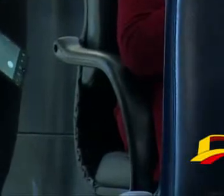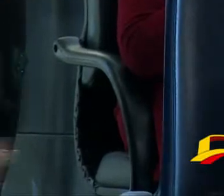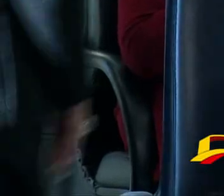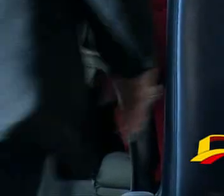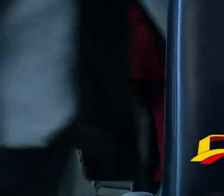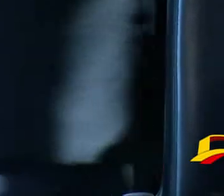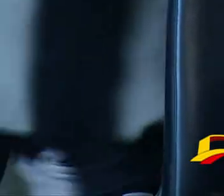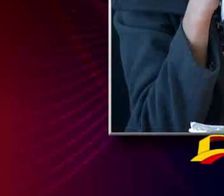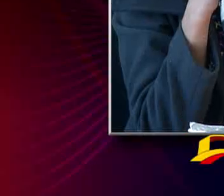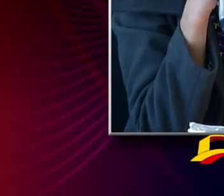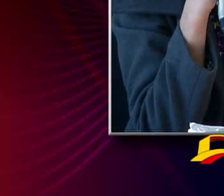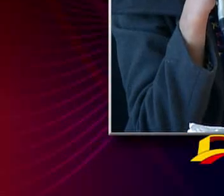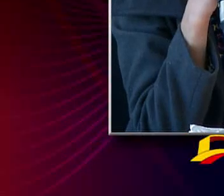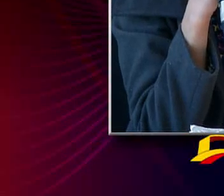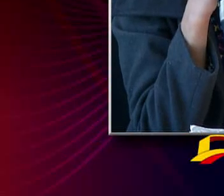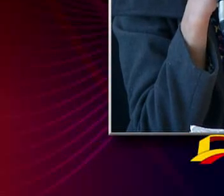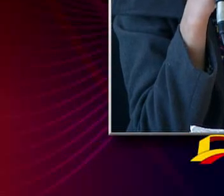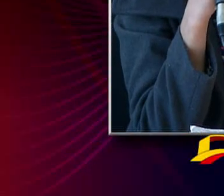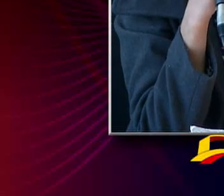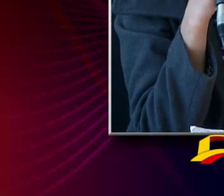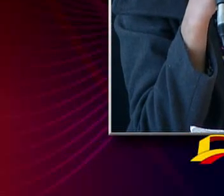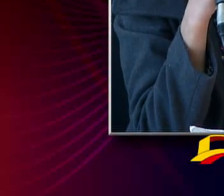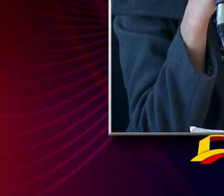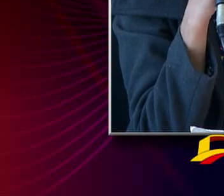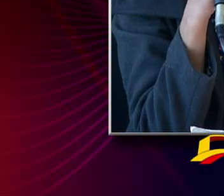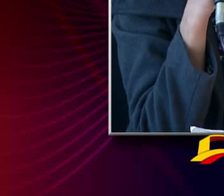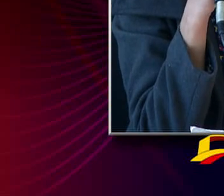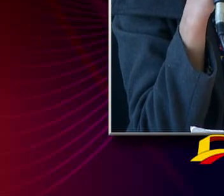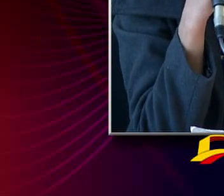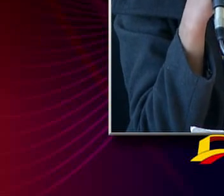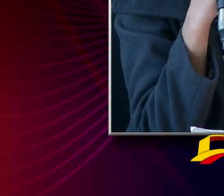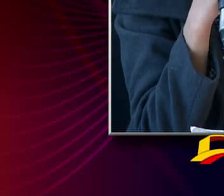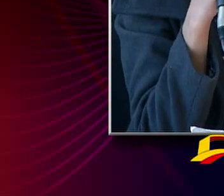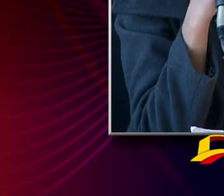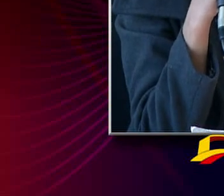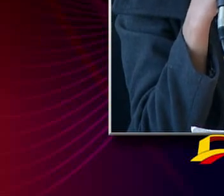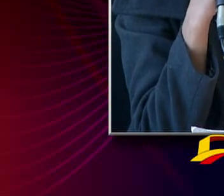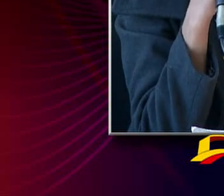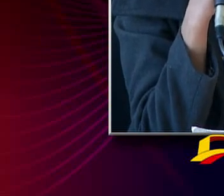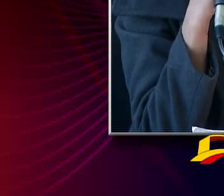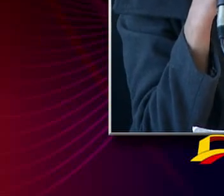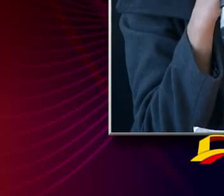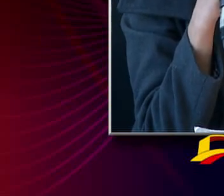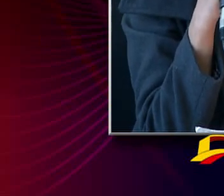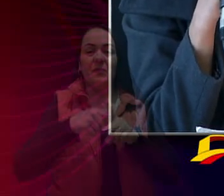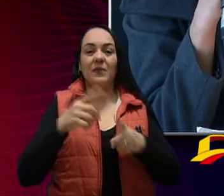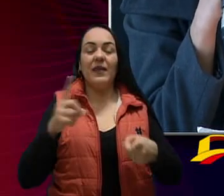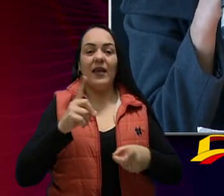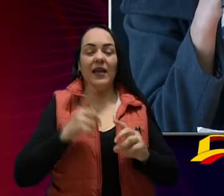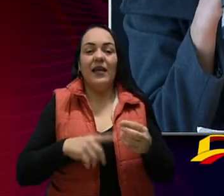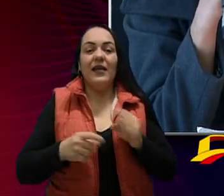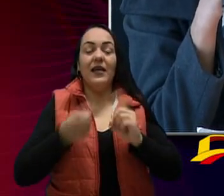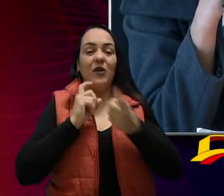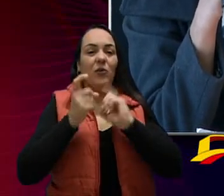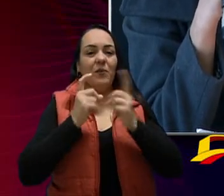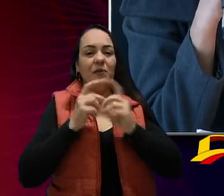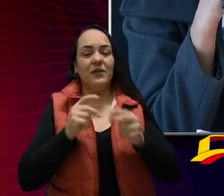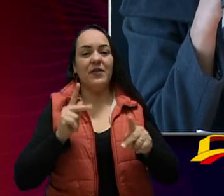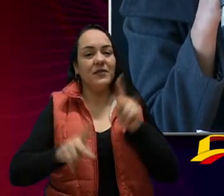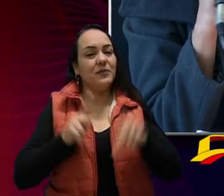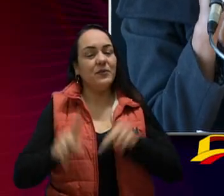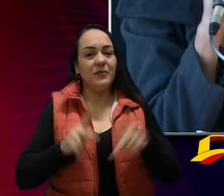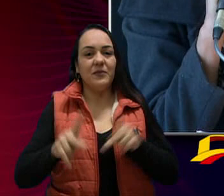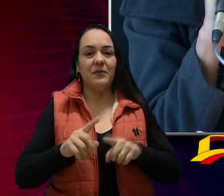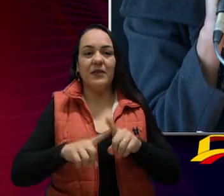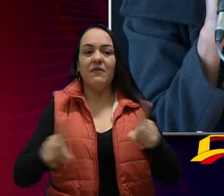sentido ser vereadora porque eu morresse pública para debater os gastos no quadrimestre não é uma audiência pública para que partidos que são